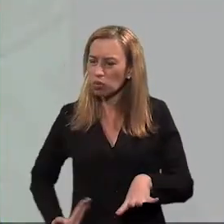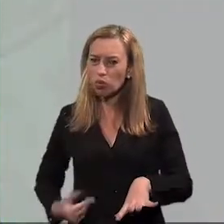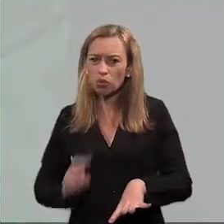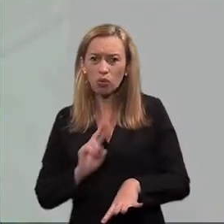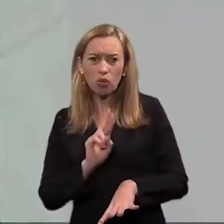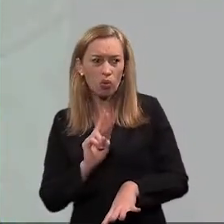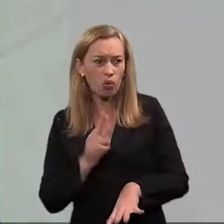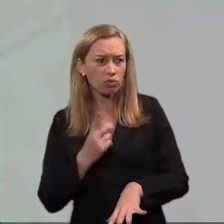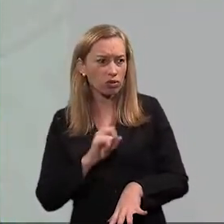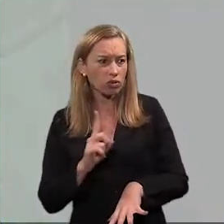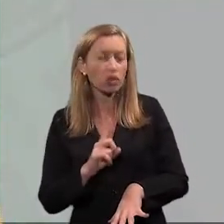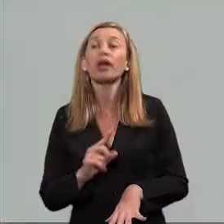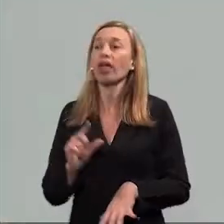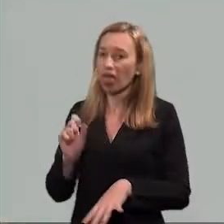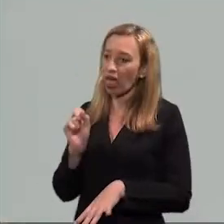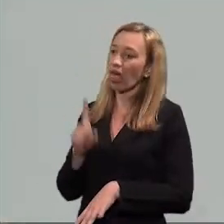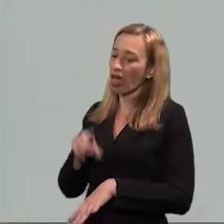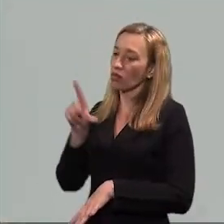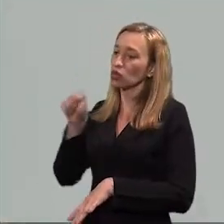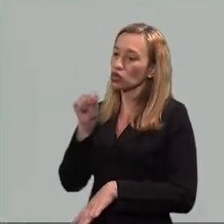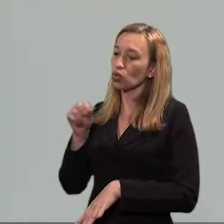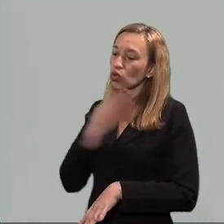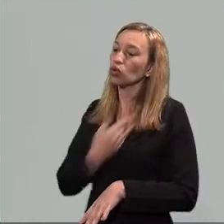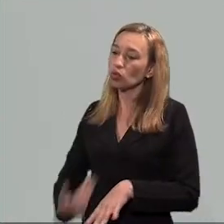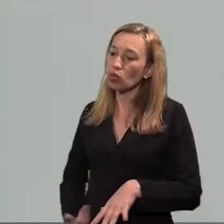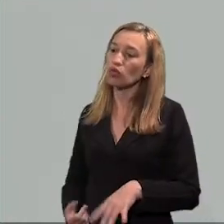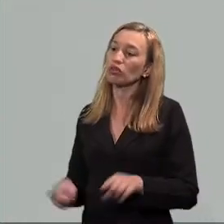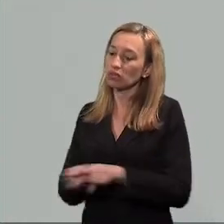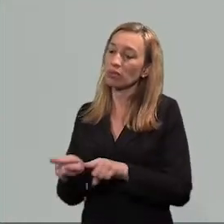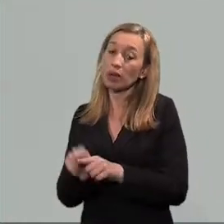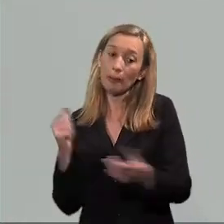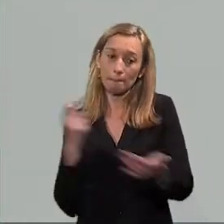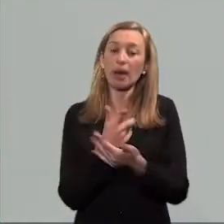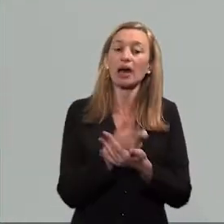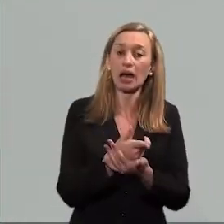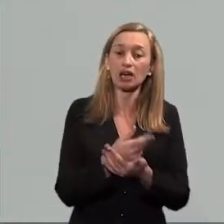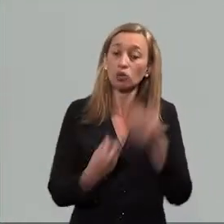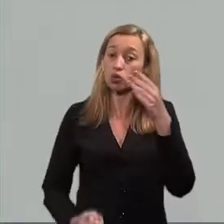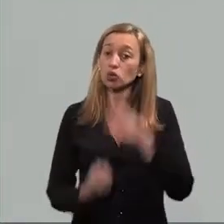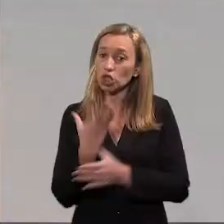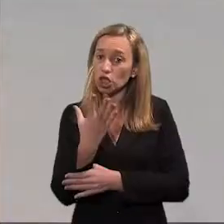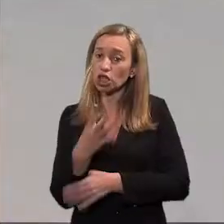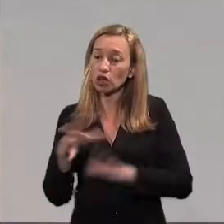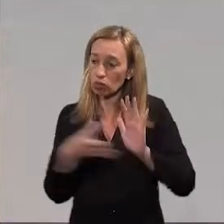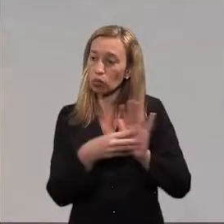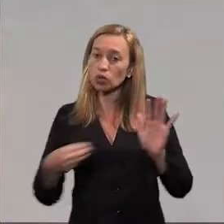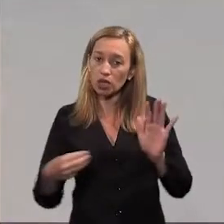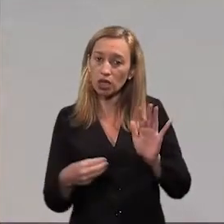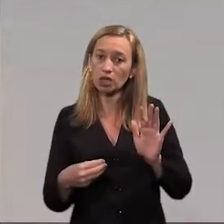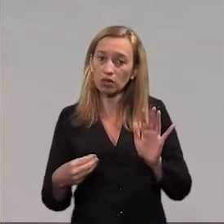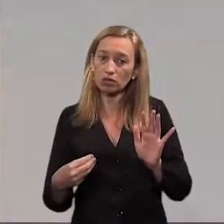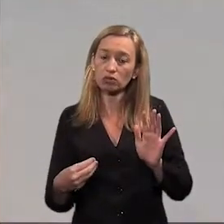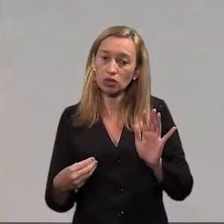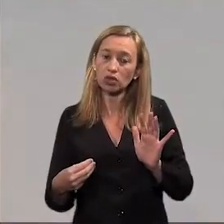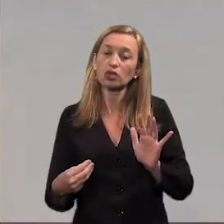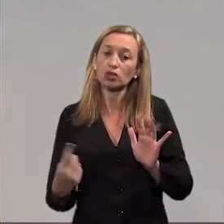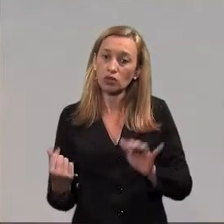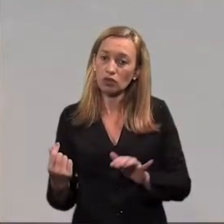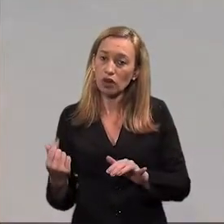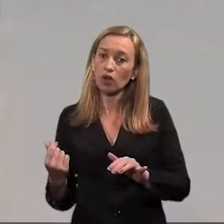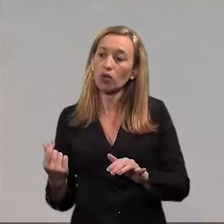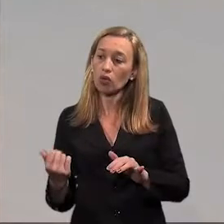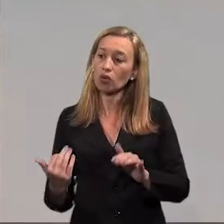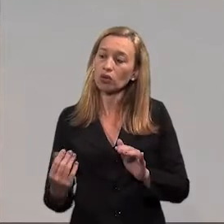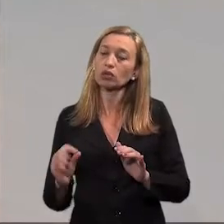servidor participar ou não dele? É uma escolha e, por lei, o governo é obrigado a dar uma contrapartida. Quando cria esse modelo... também a alíquota dele vai